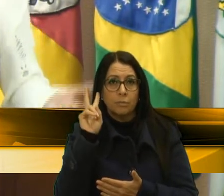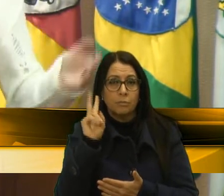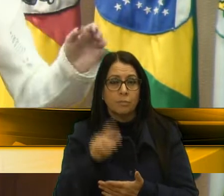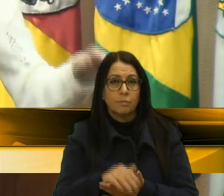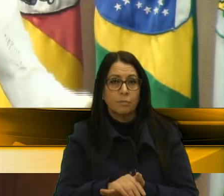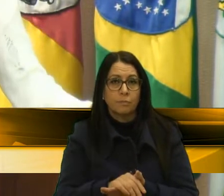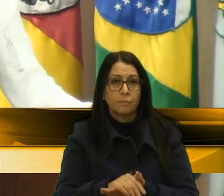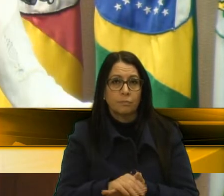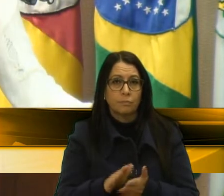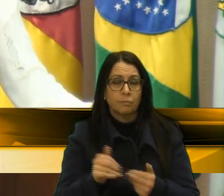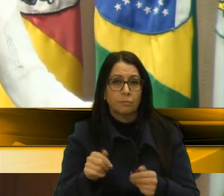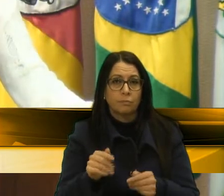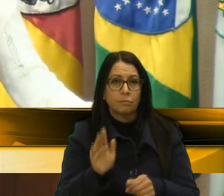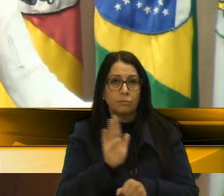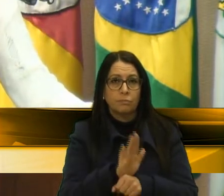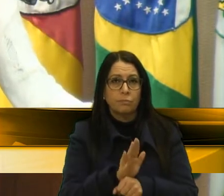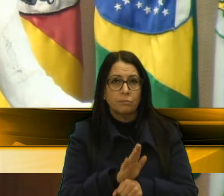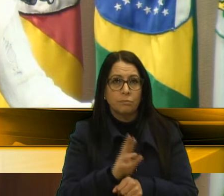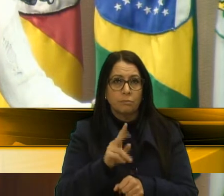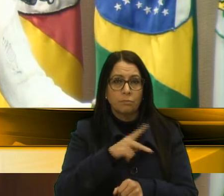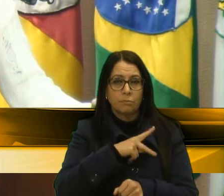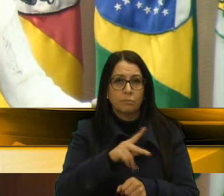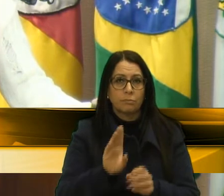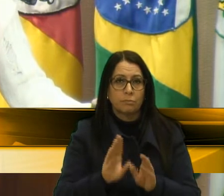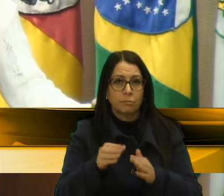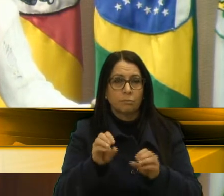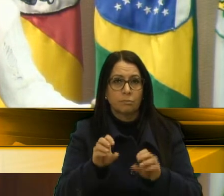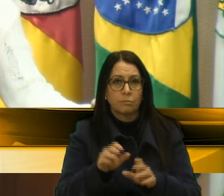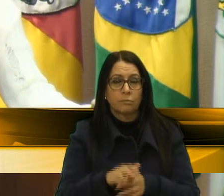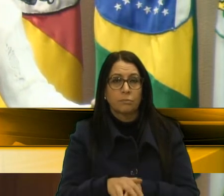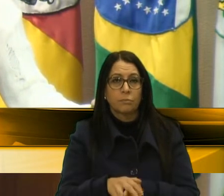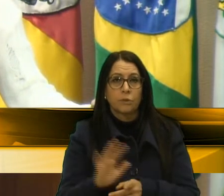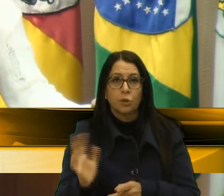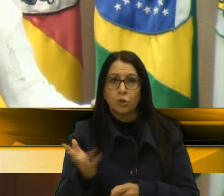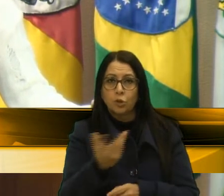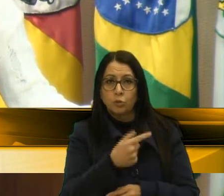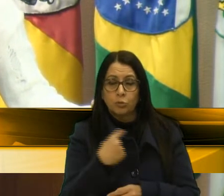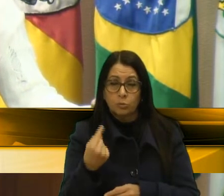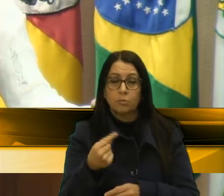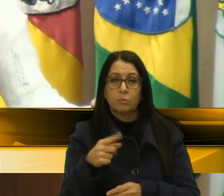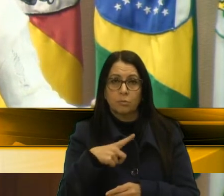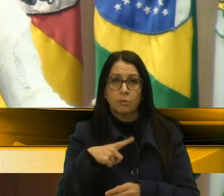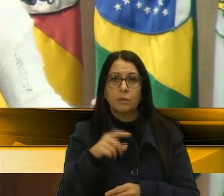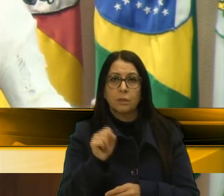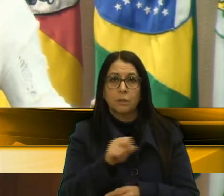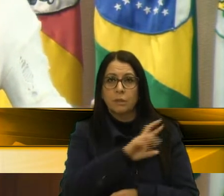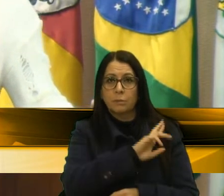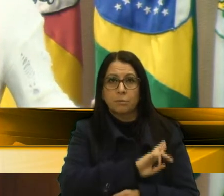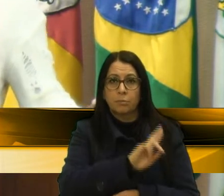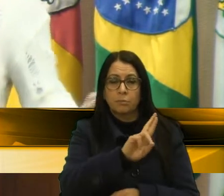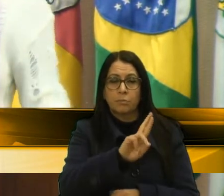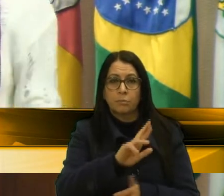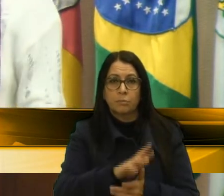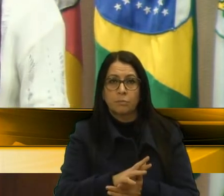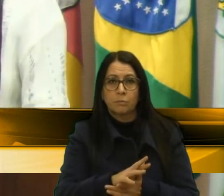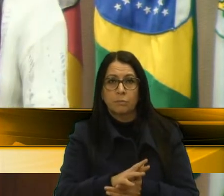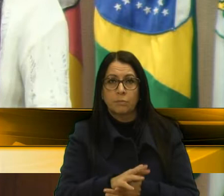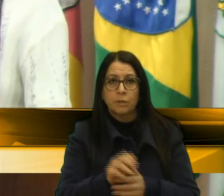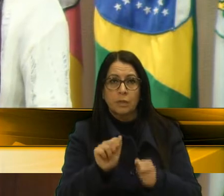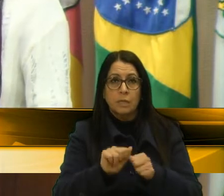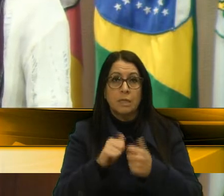eu peço a ajuda do nosso presidente da Comissão de Educação, que todos nós aqui temos sim representantes na